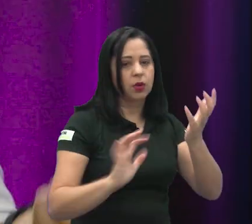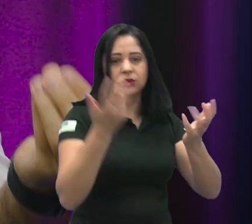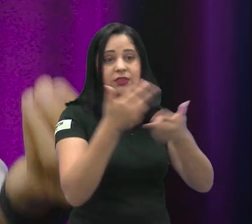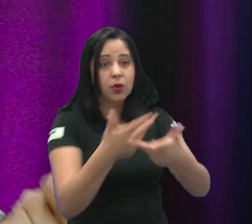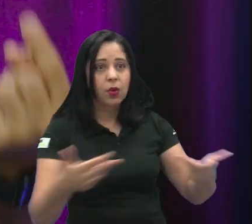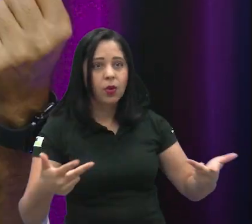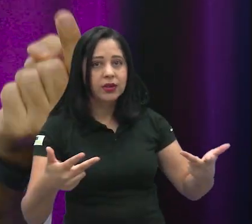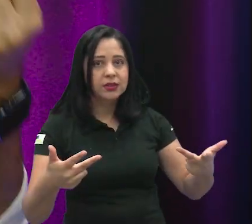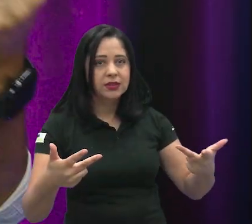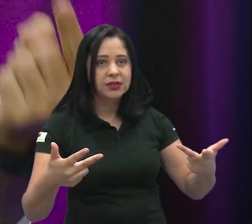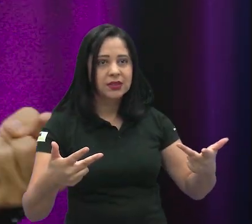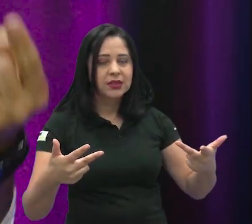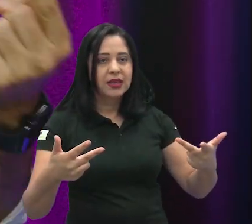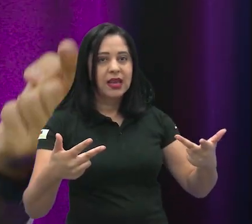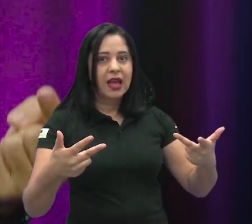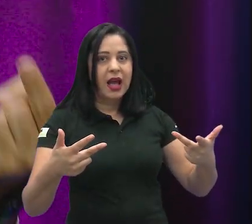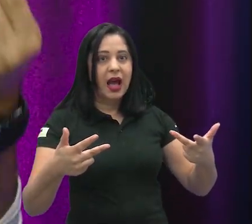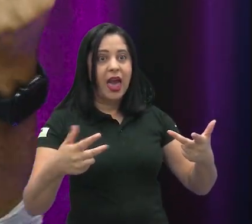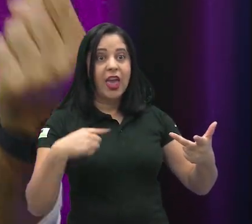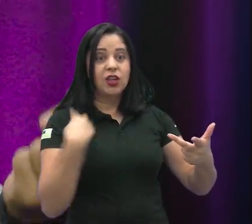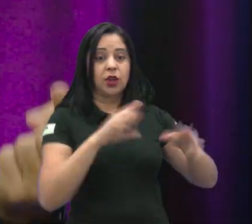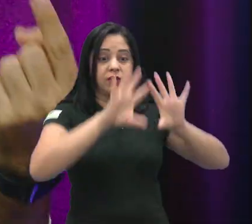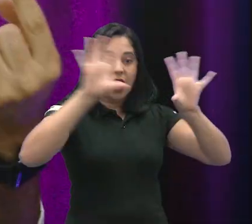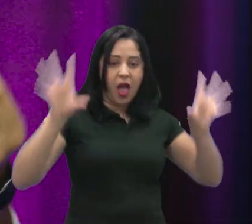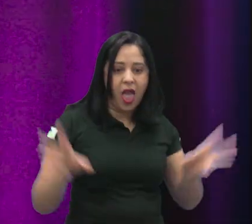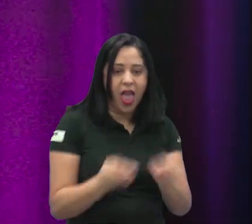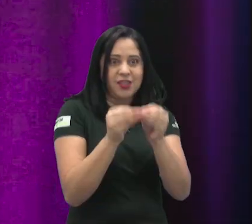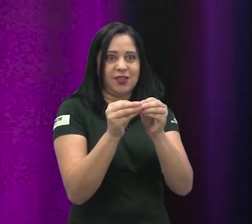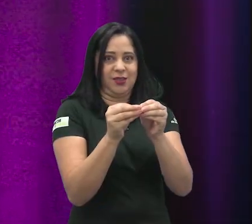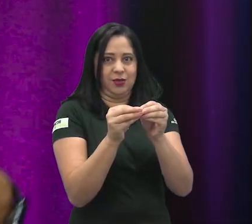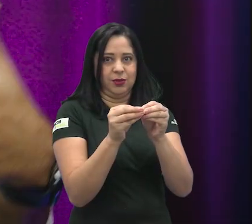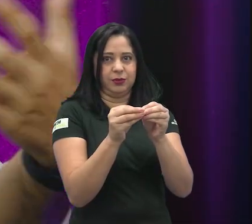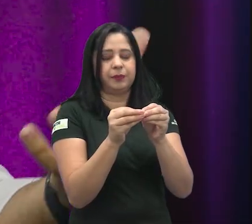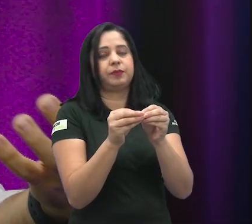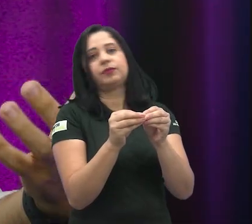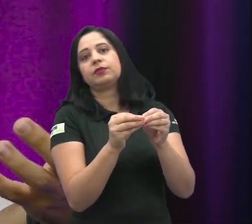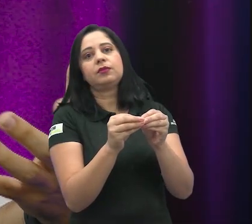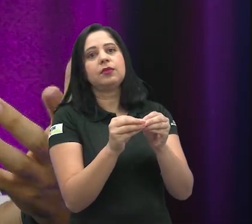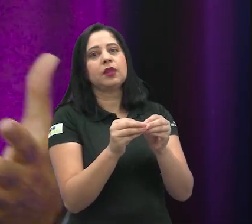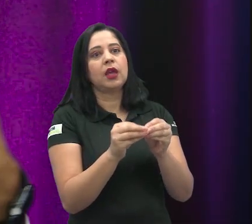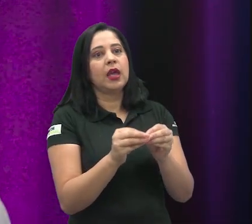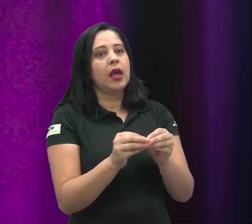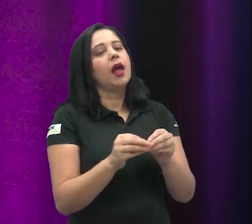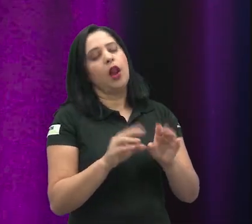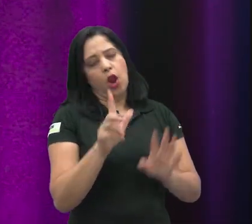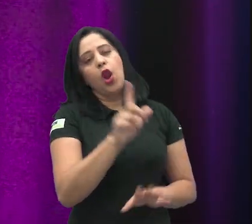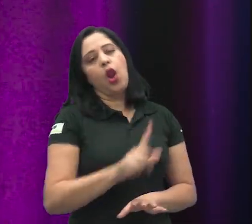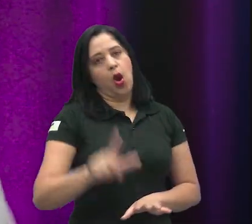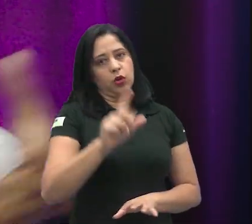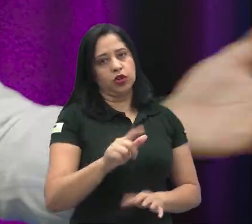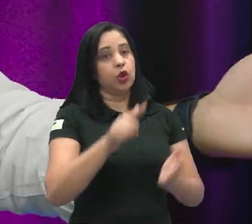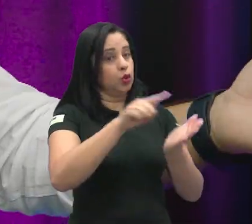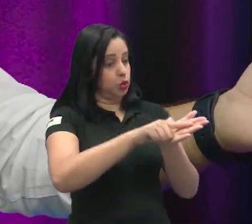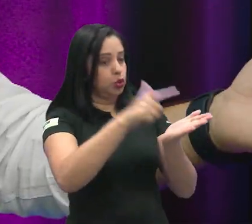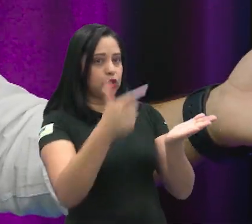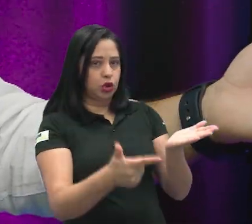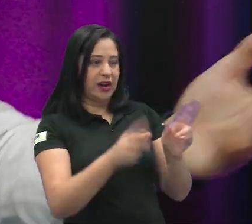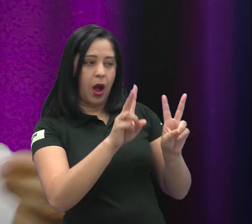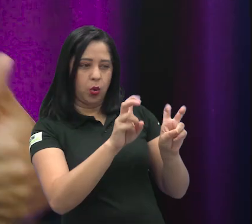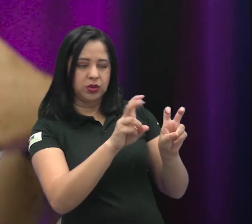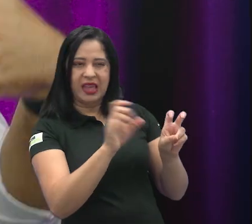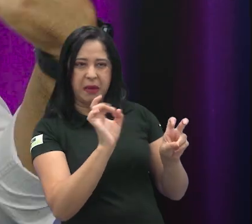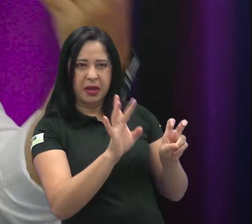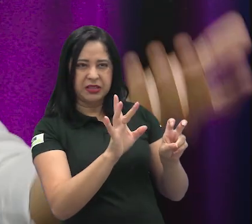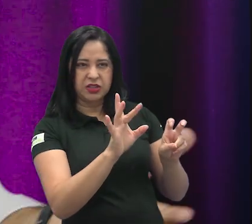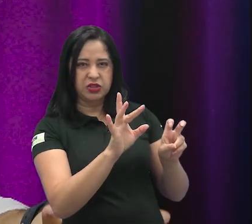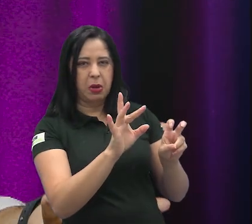cabe, a gente está falando de 1 hora de programa e não cabe todas as informações. E claro que a gente não trata só de projetos de lei no boletim, né, Júlia? A